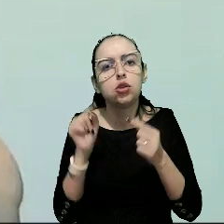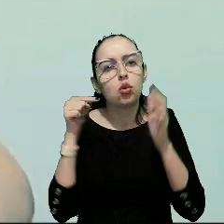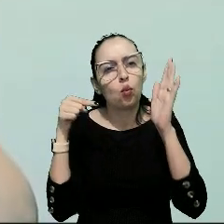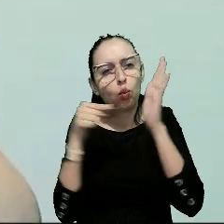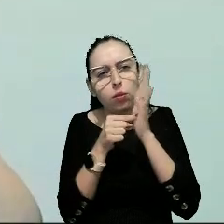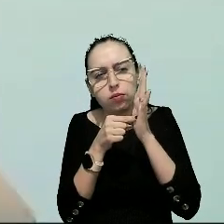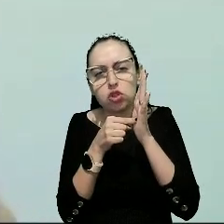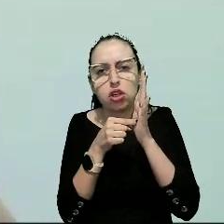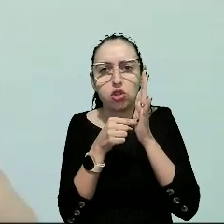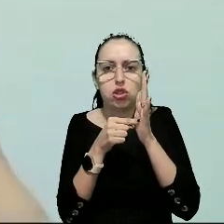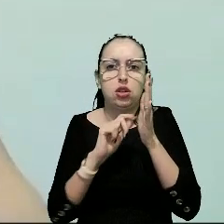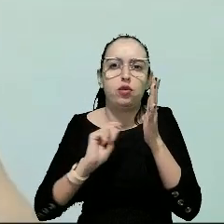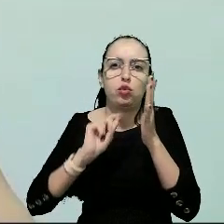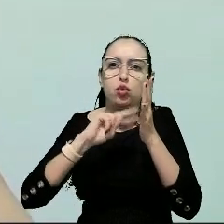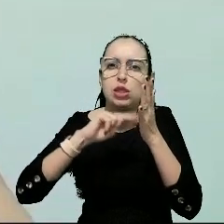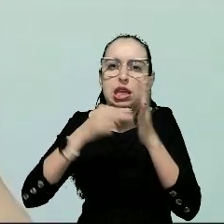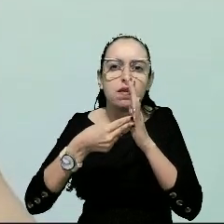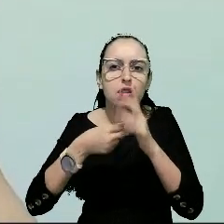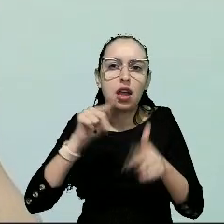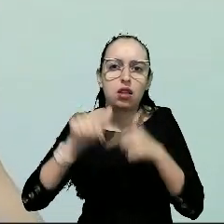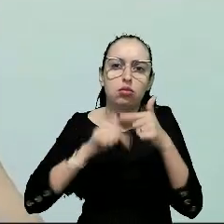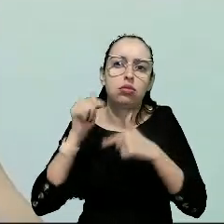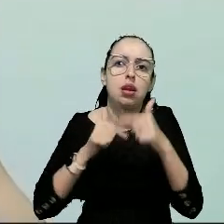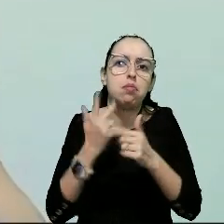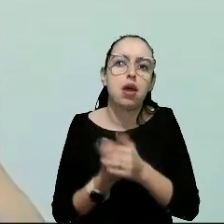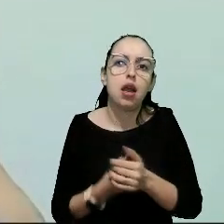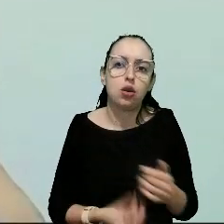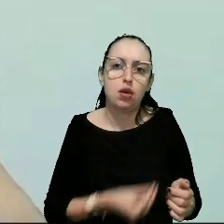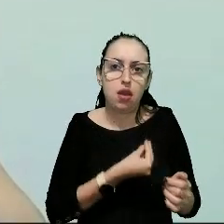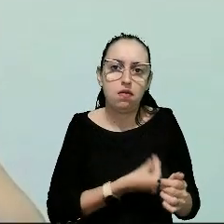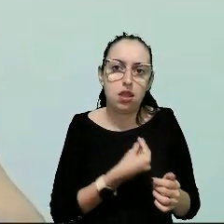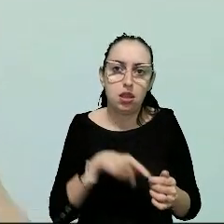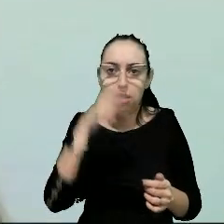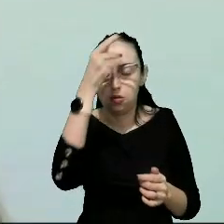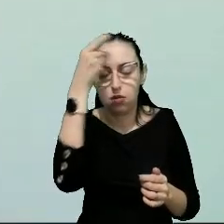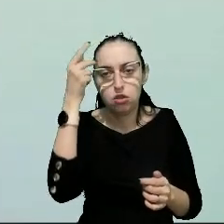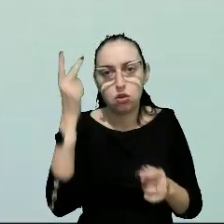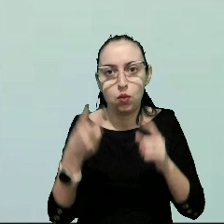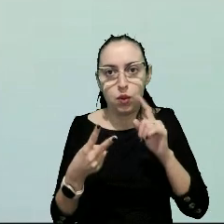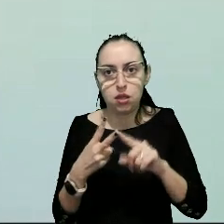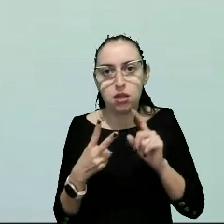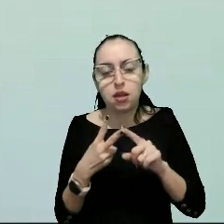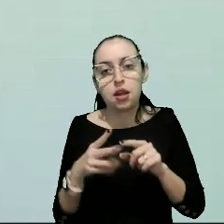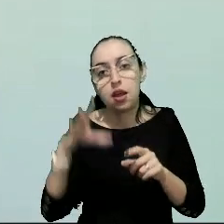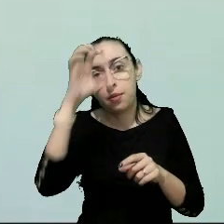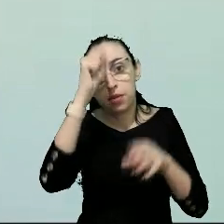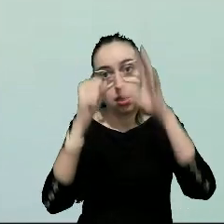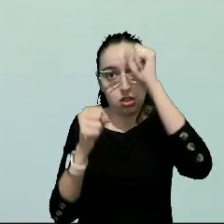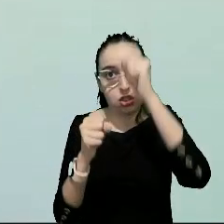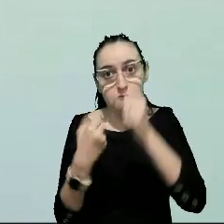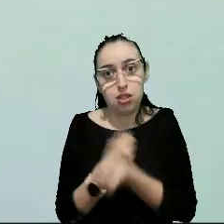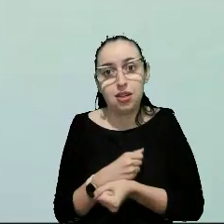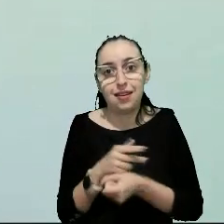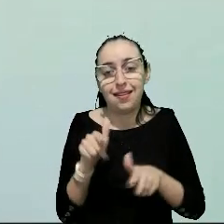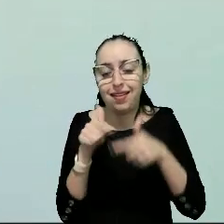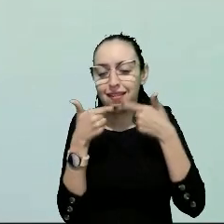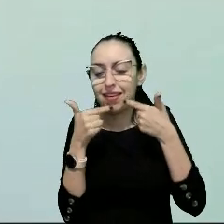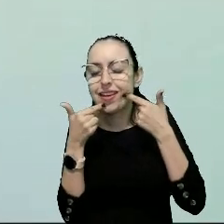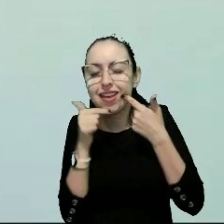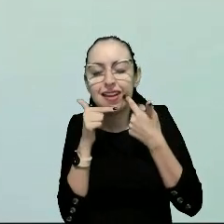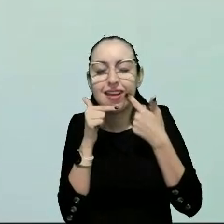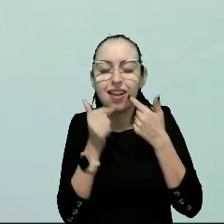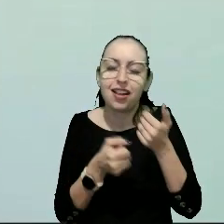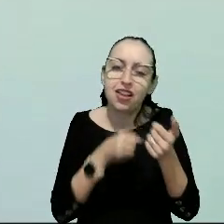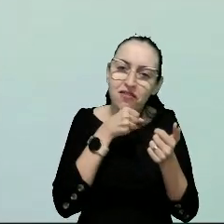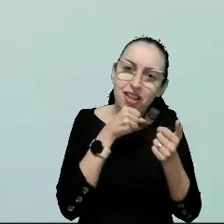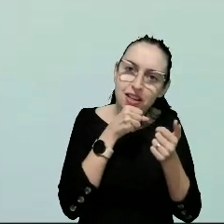mais pelo propósito, pelo significado que o trabalho tem na vida dele. E o segundo, eu aprendi a rir da